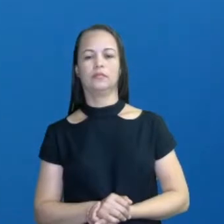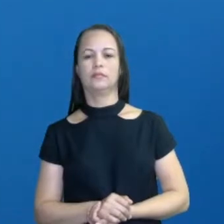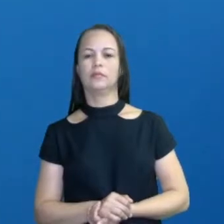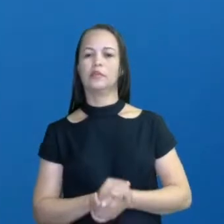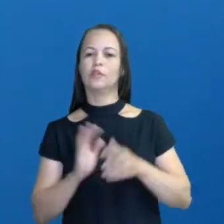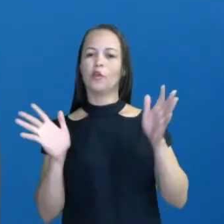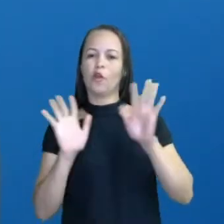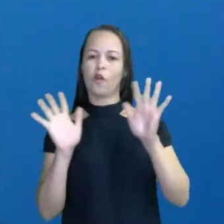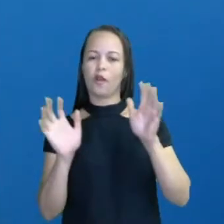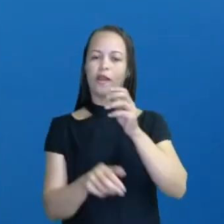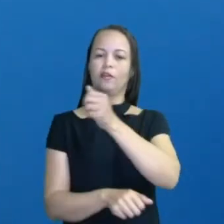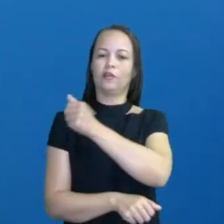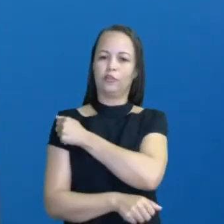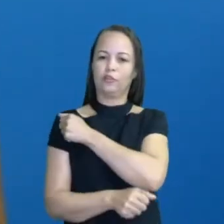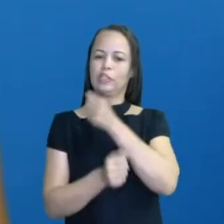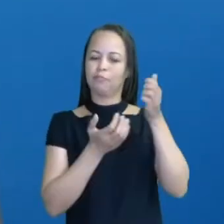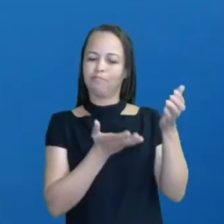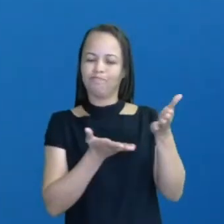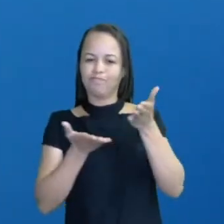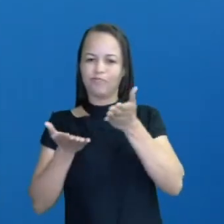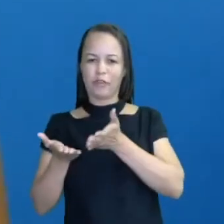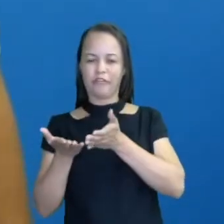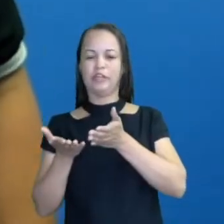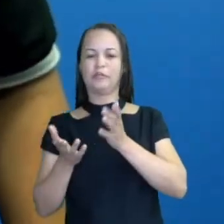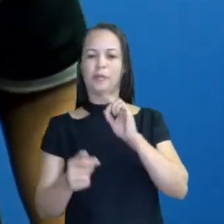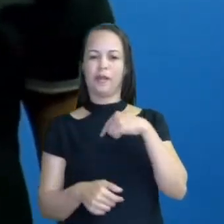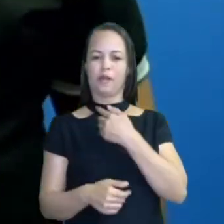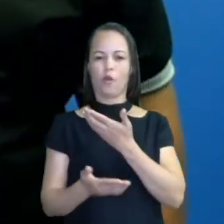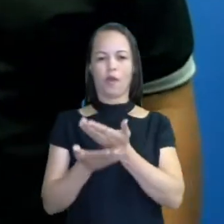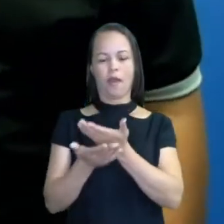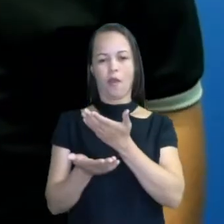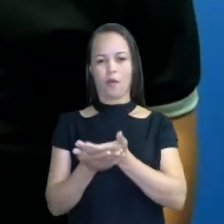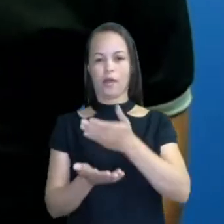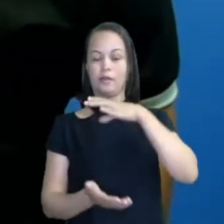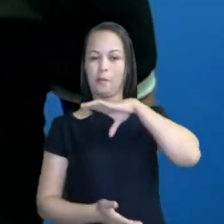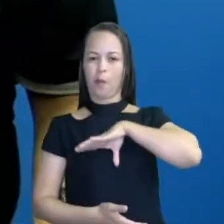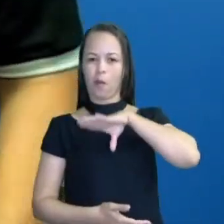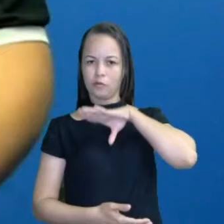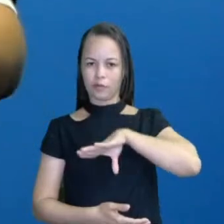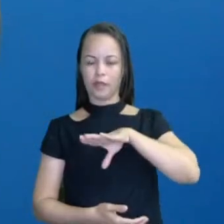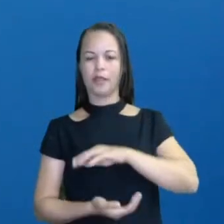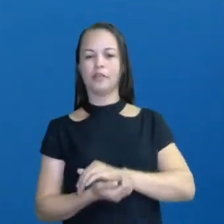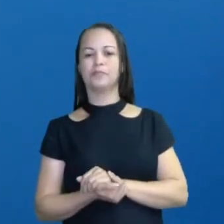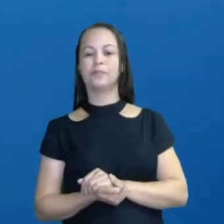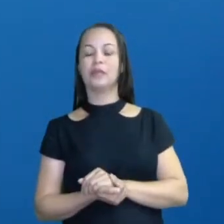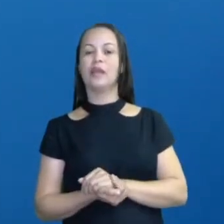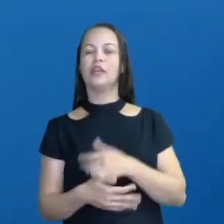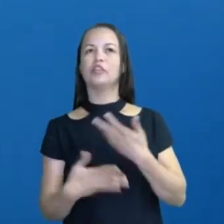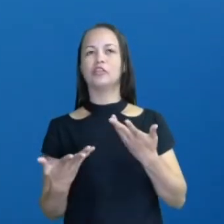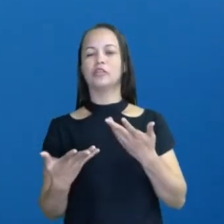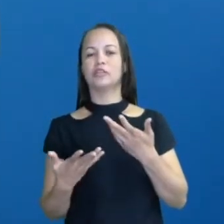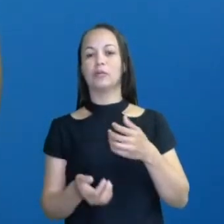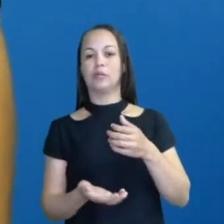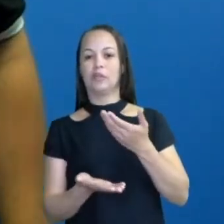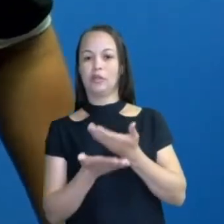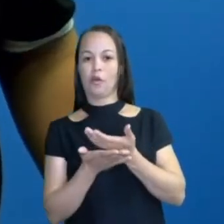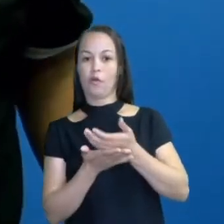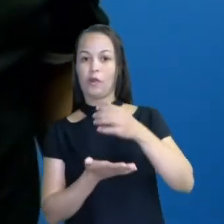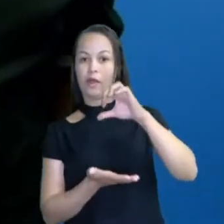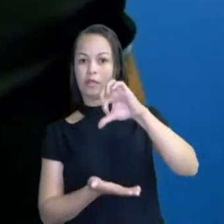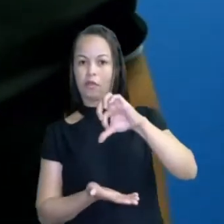Olá, gente! Sejam muito bem-vindos para a nossa aula de língua portuguesa. Estamos na nossa 9ª